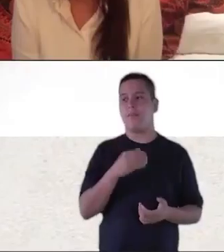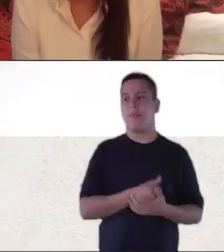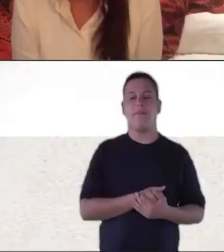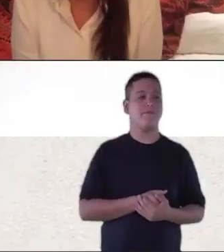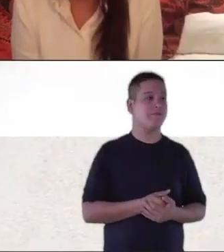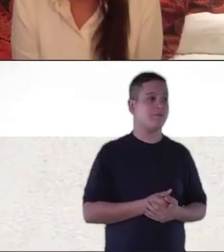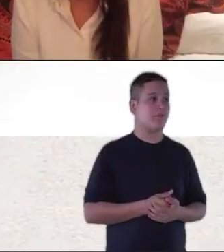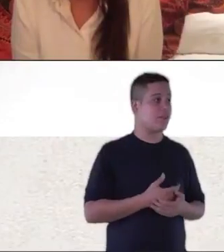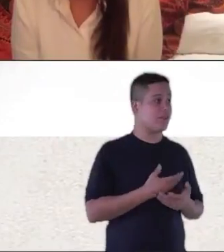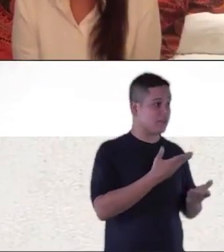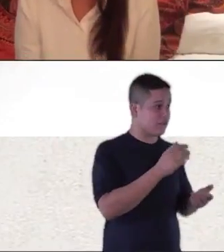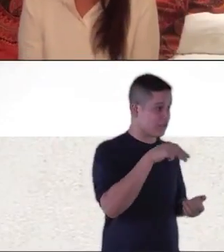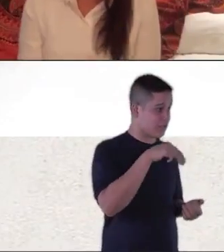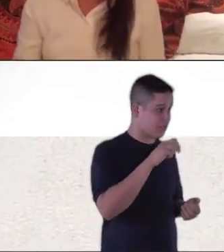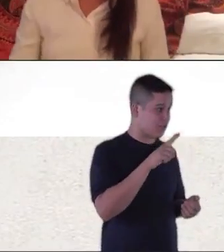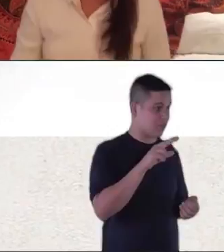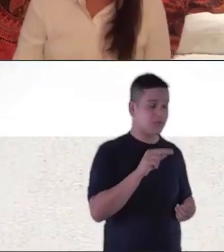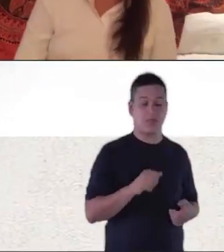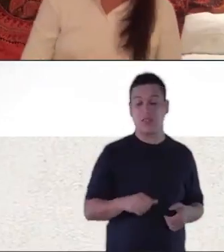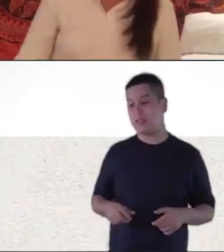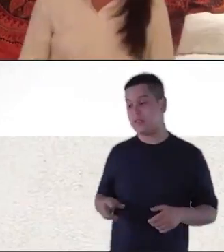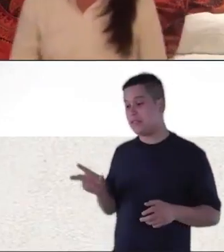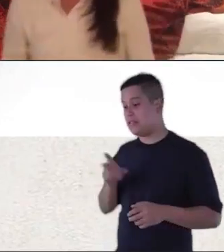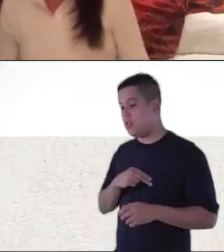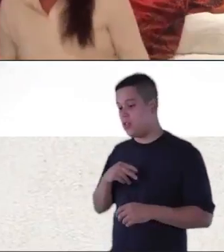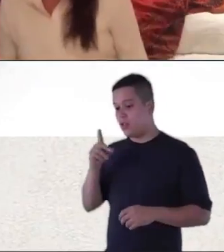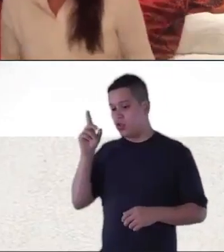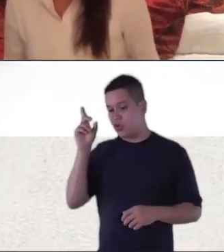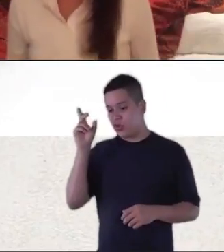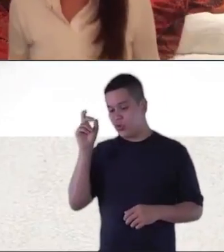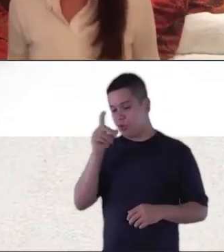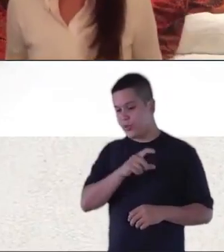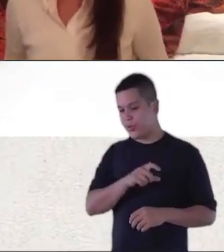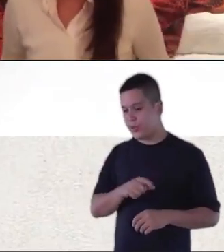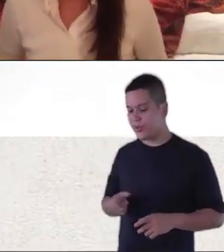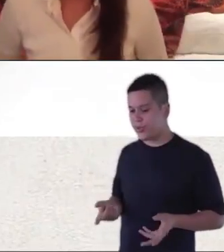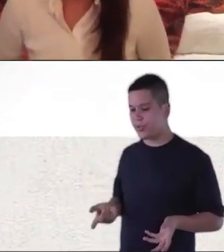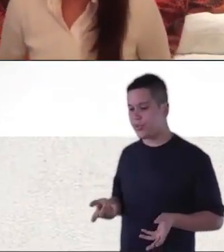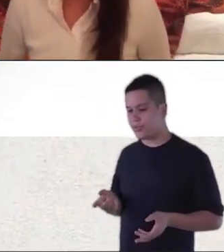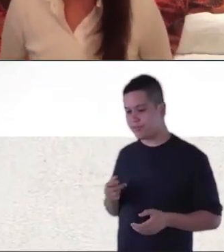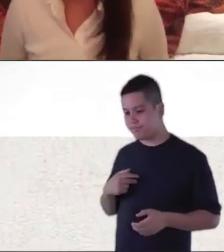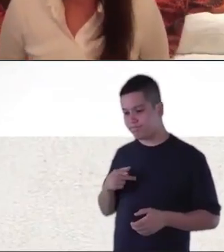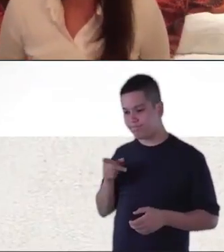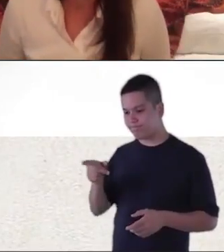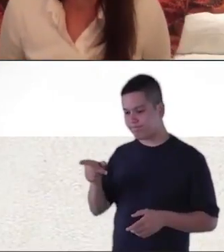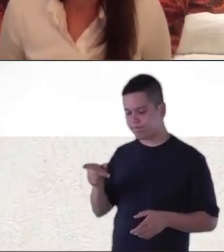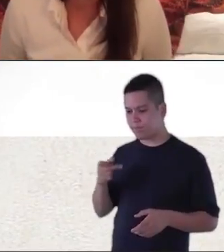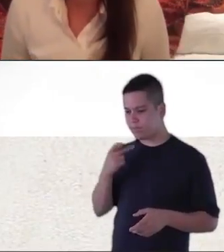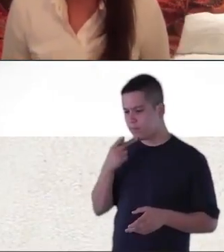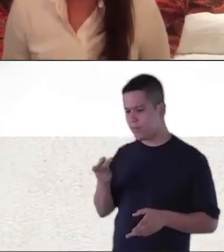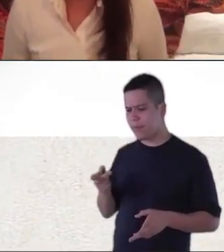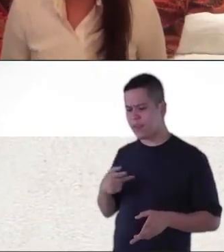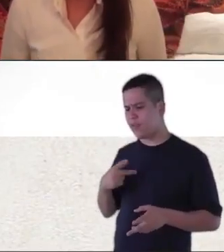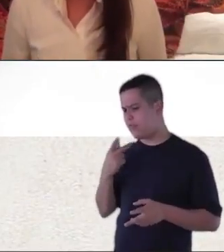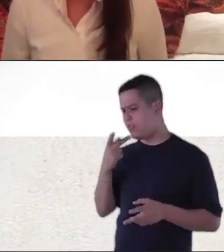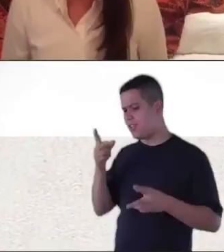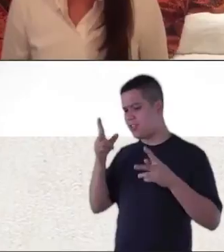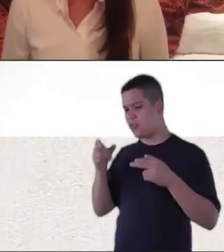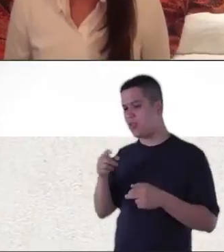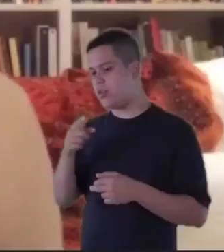Alô? Nossa, fica difícil agora, porque eu, de alguma forma, assinaria embaixo do que o Tony